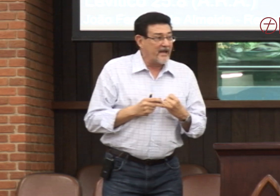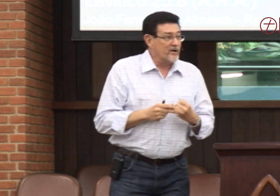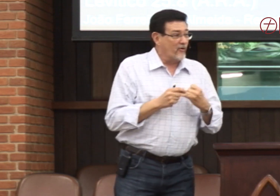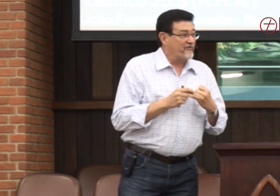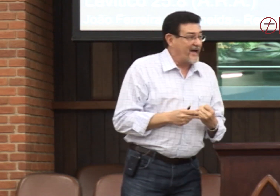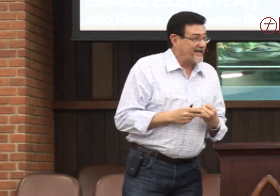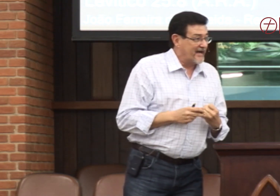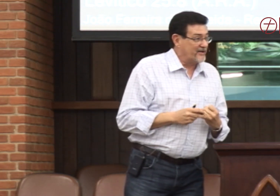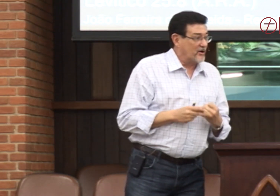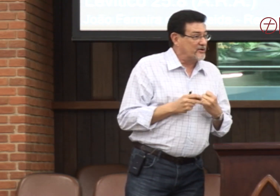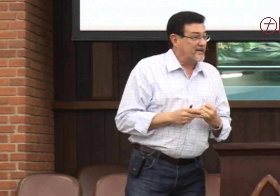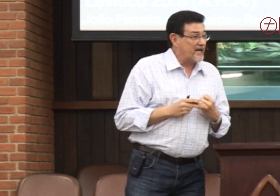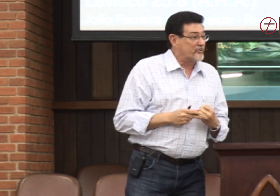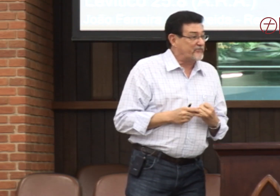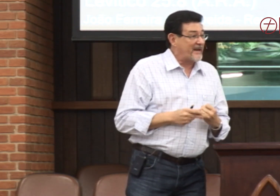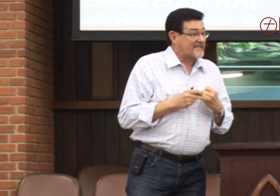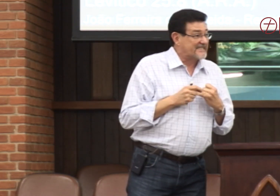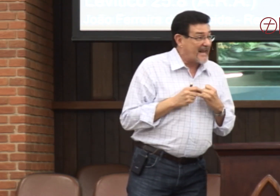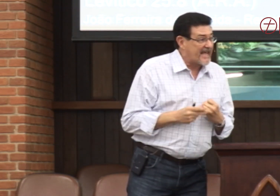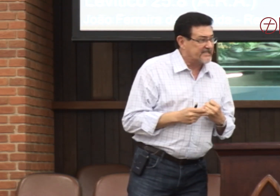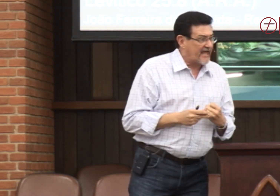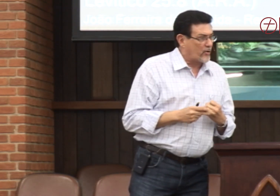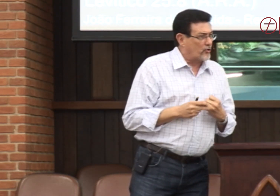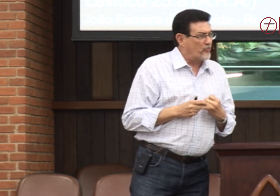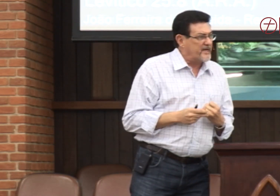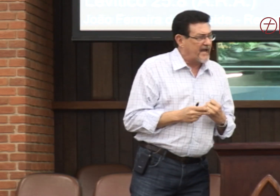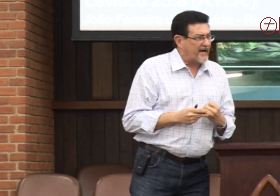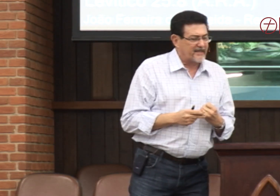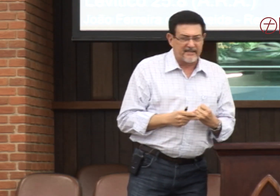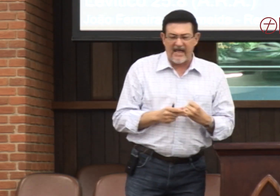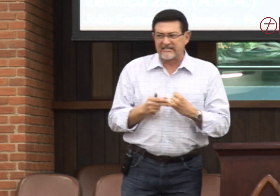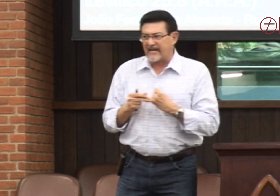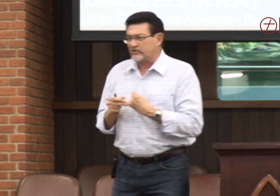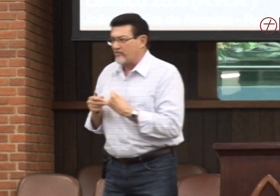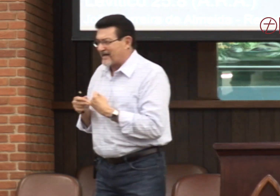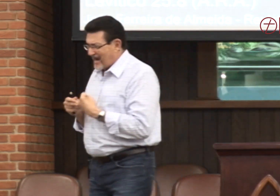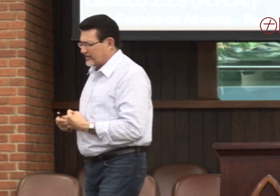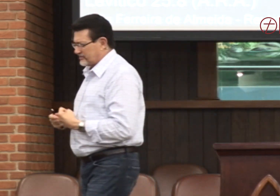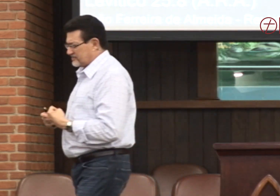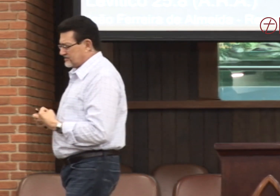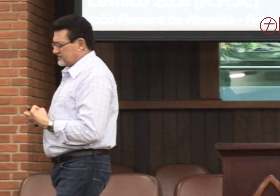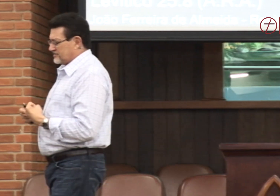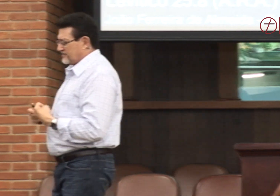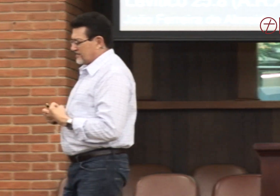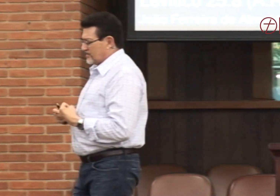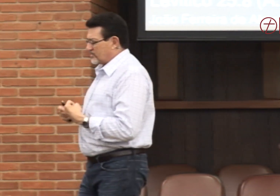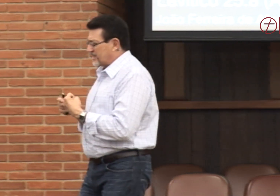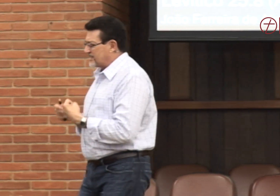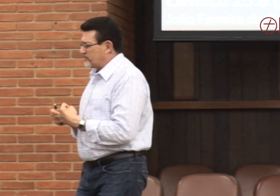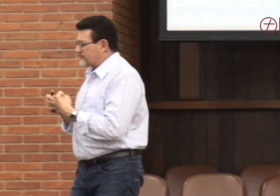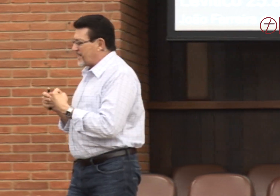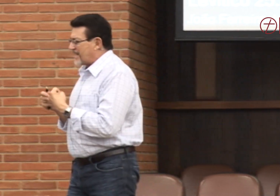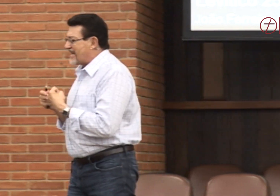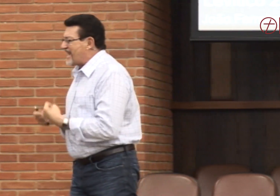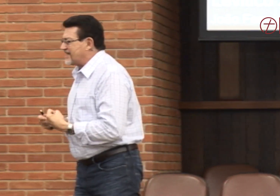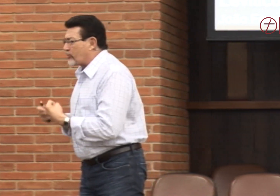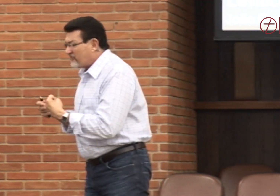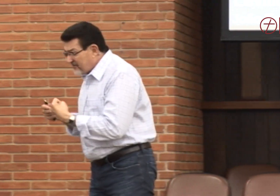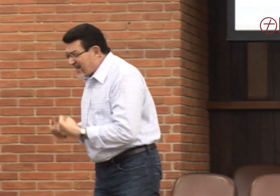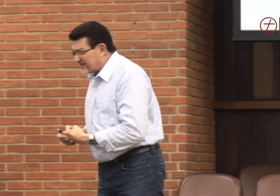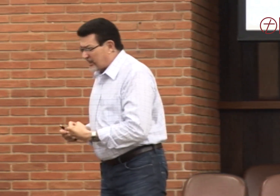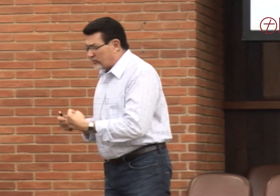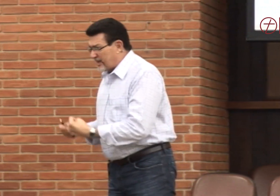e quando ele governa nós Não andamos pelas leis da economia né as leis do mercado Nós andamos pela